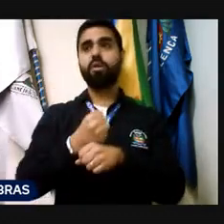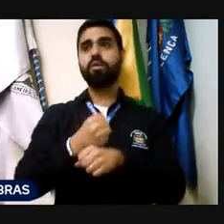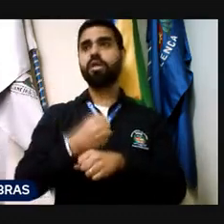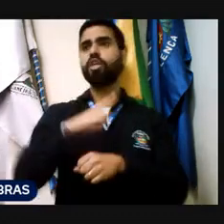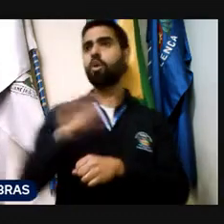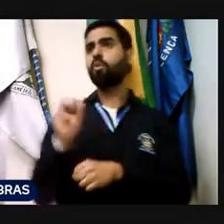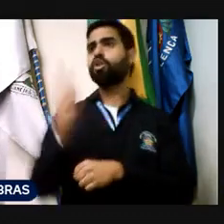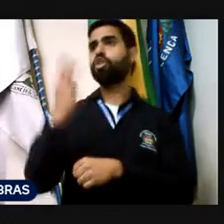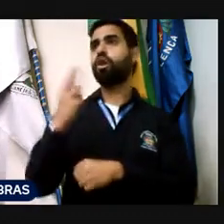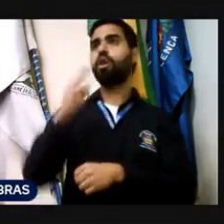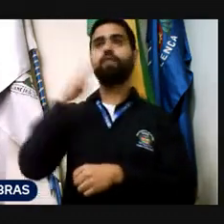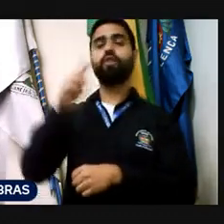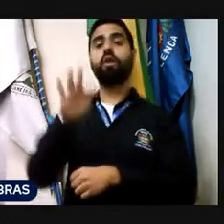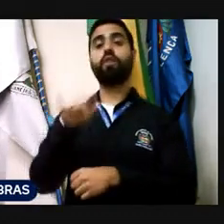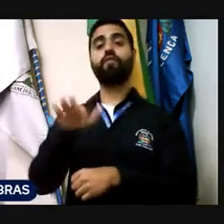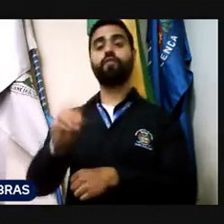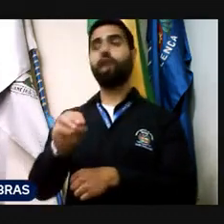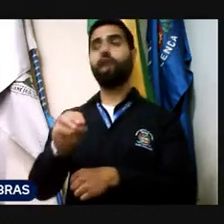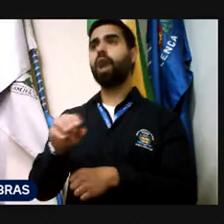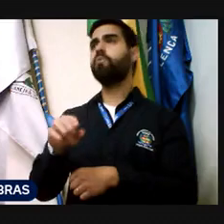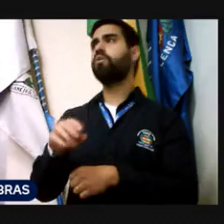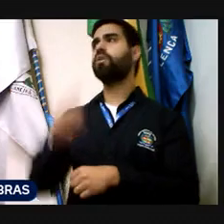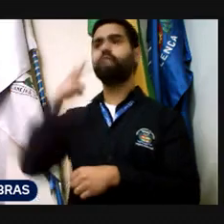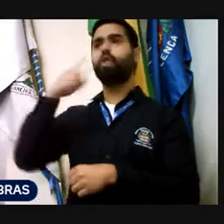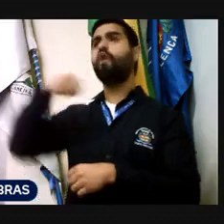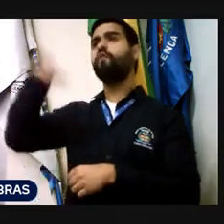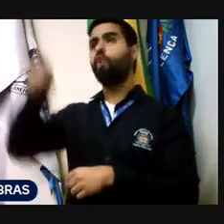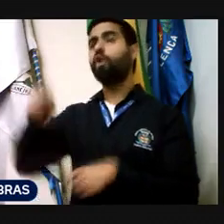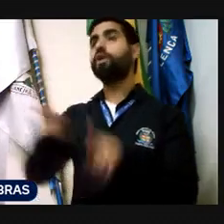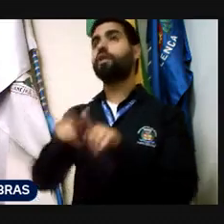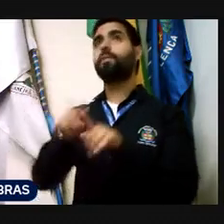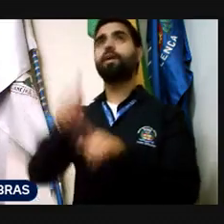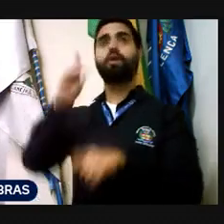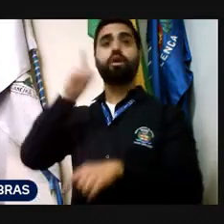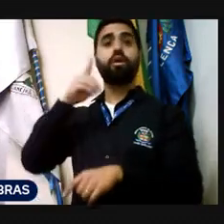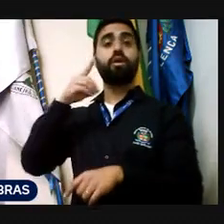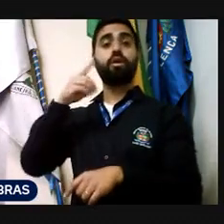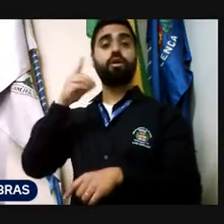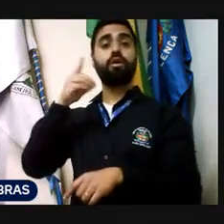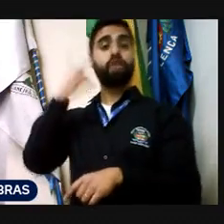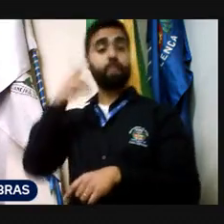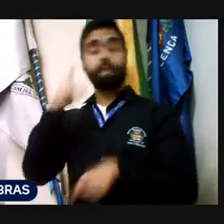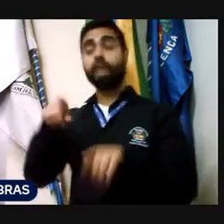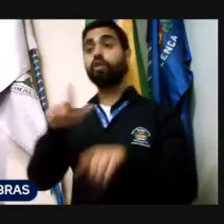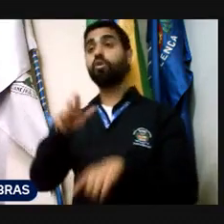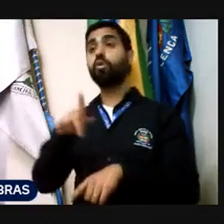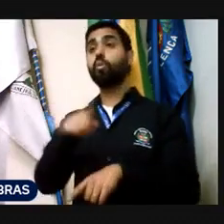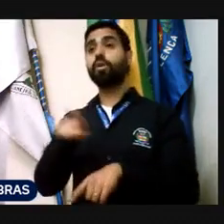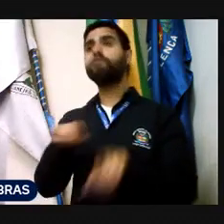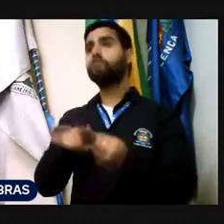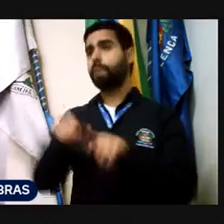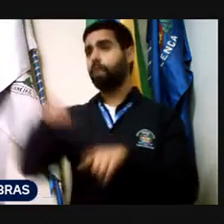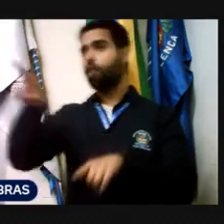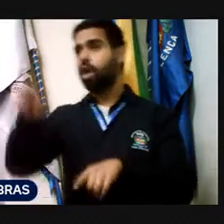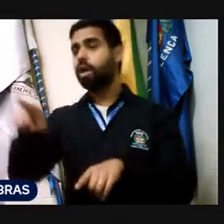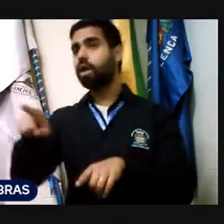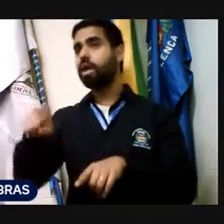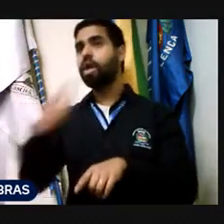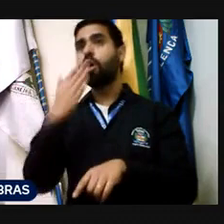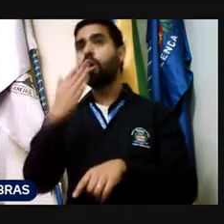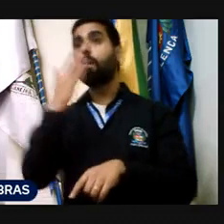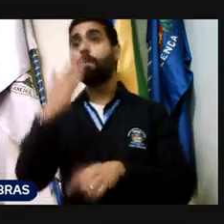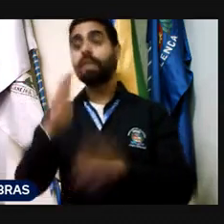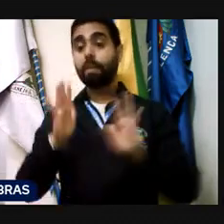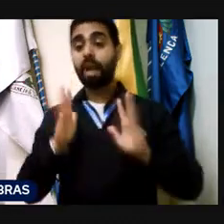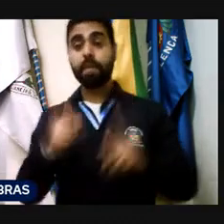evento lá, o vereador Fábio Antônio foi, o vereador Dudu foi, nosso deputado Luiz Antônio foi, e eu pedi para limpar a